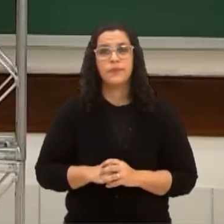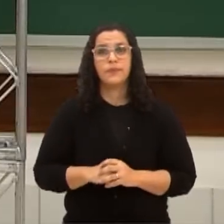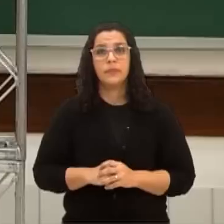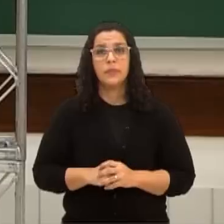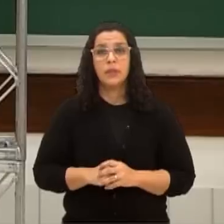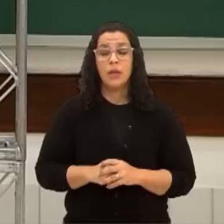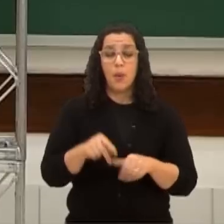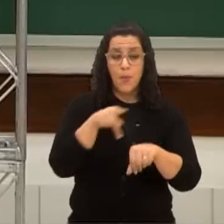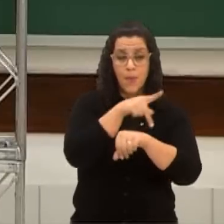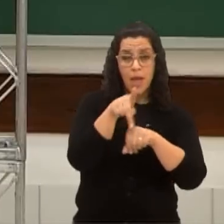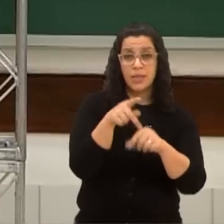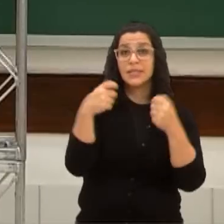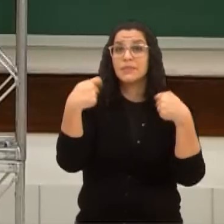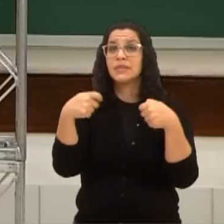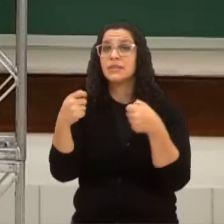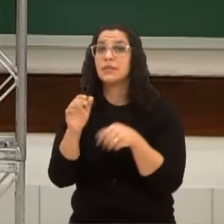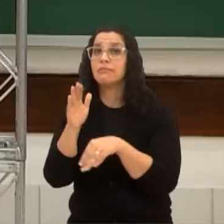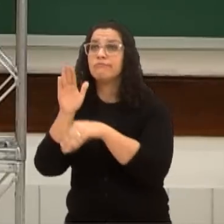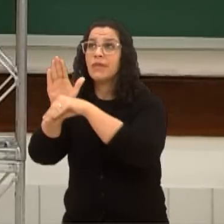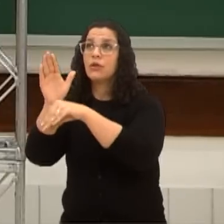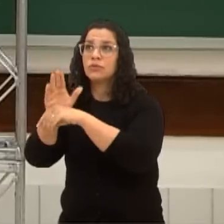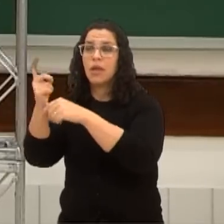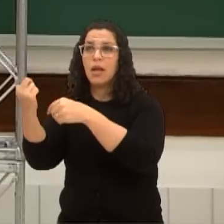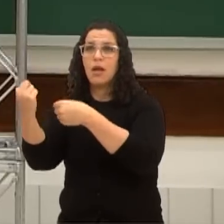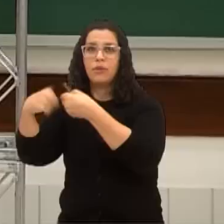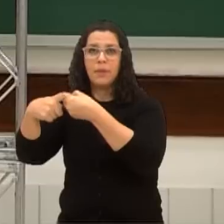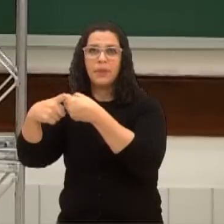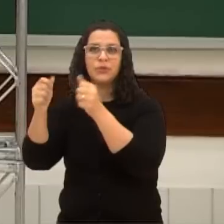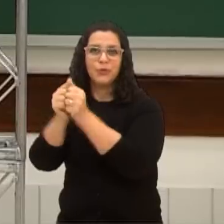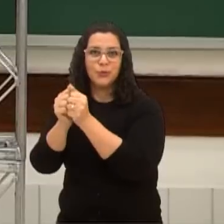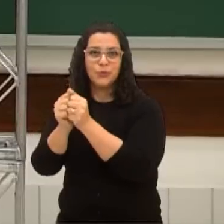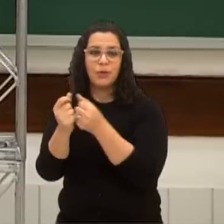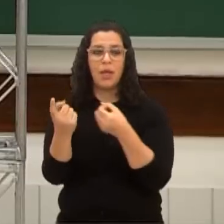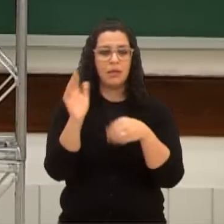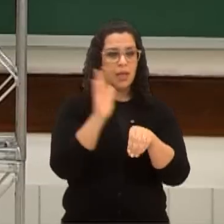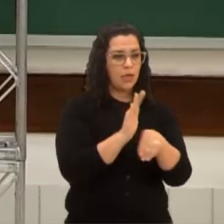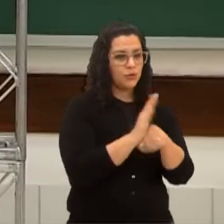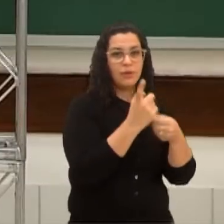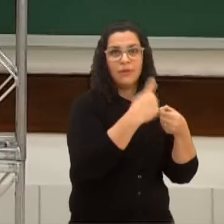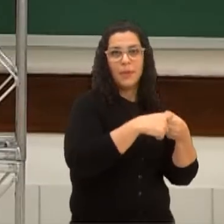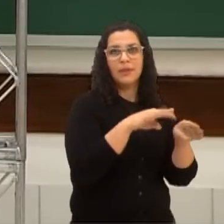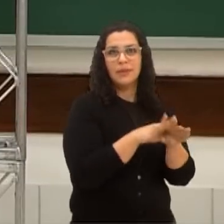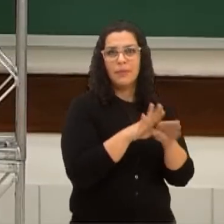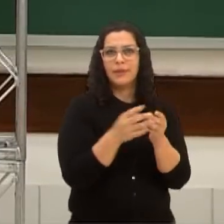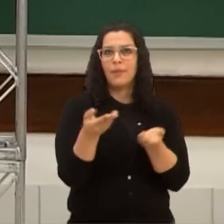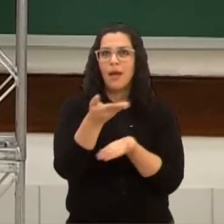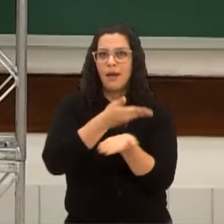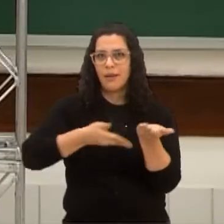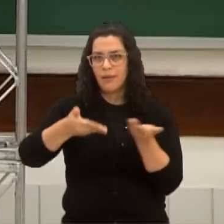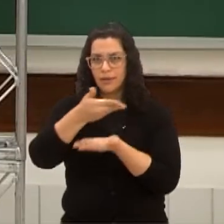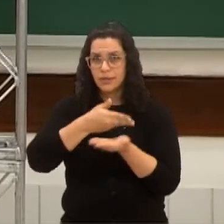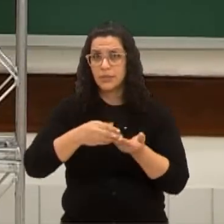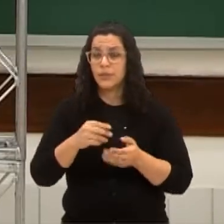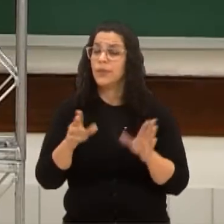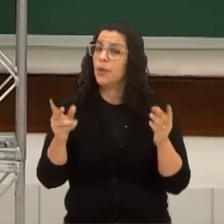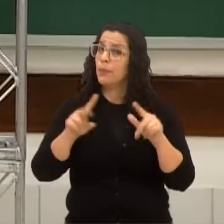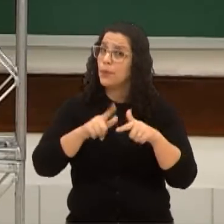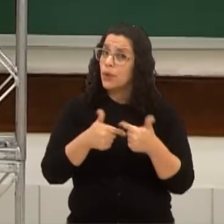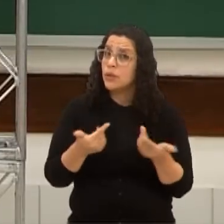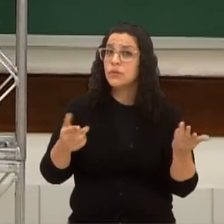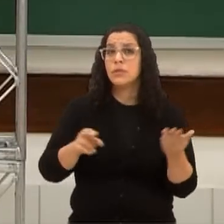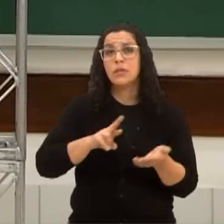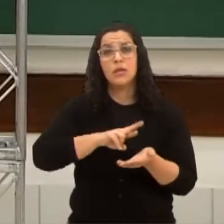um acaba dependendo do outro, mais ou menos, mas acaba dependendo um do outro. E as consequências